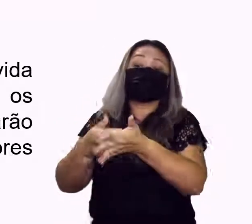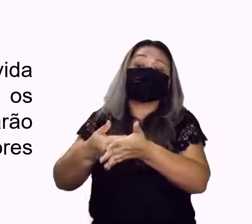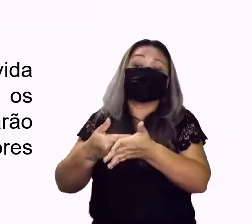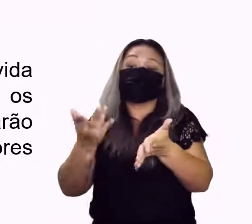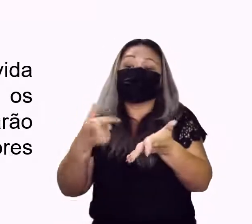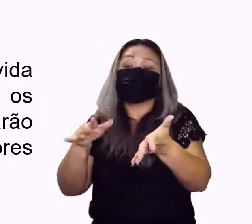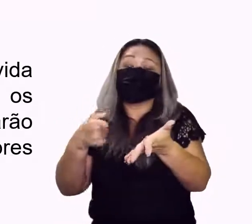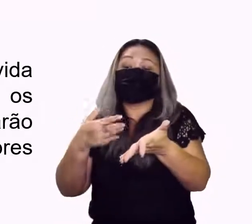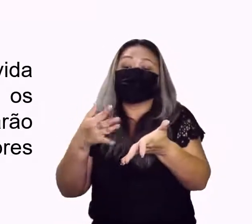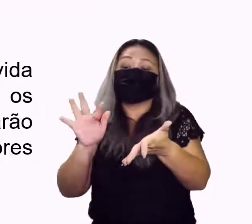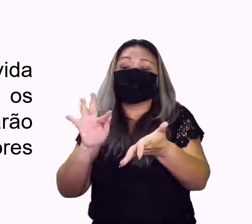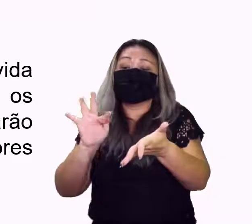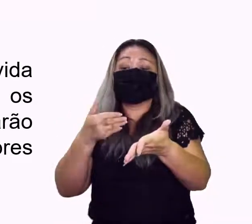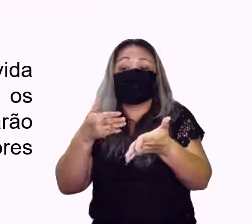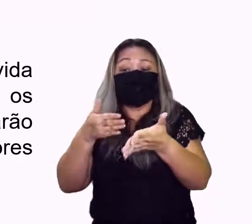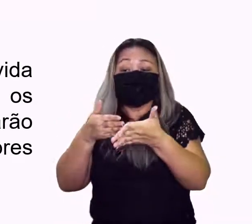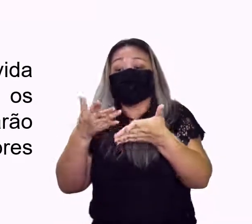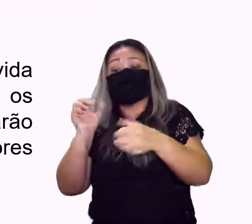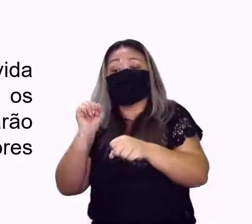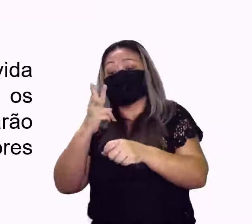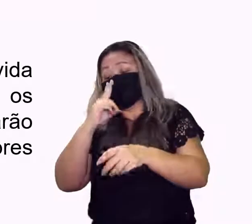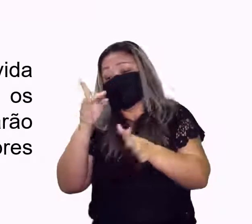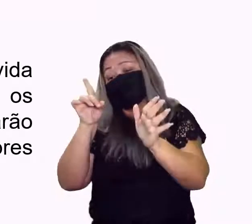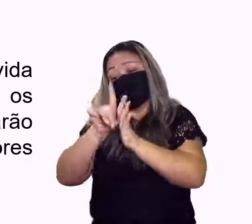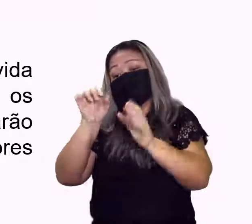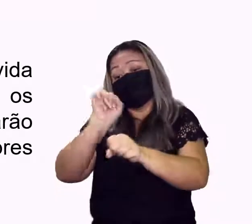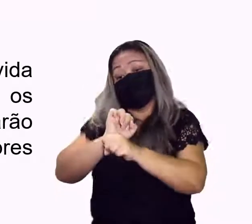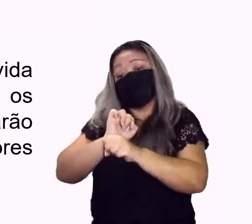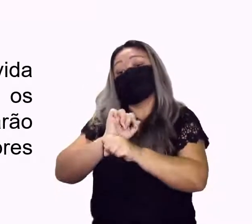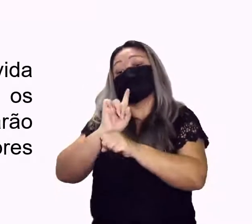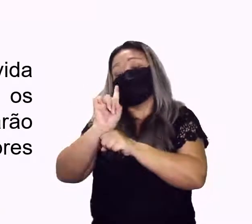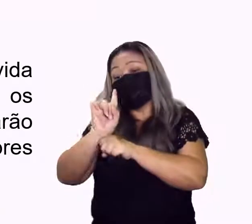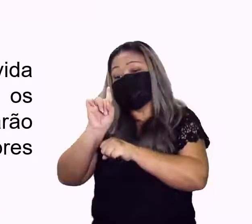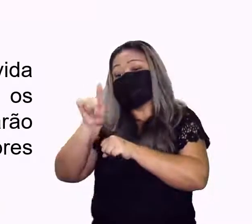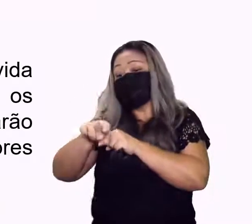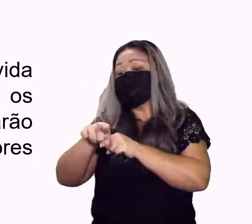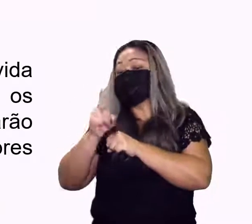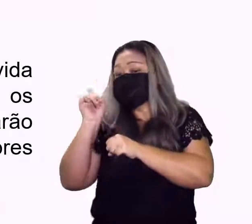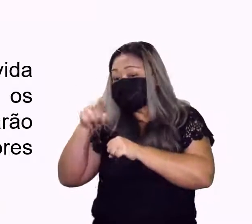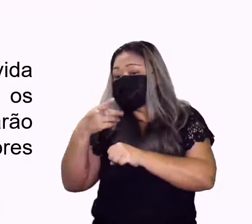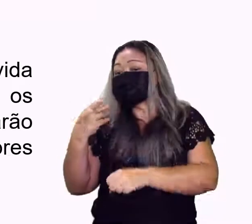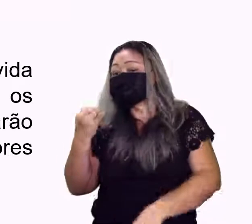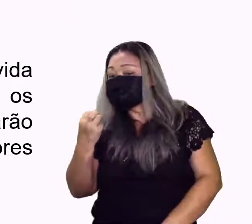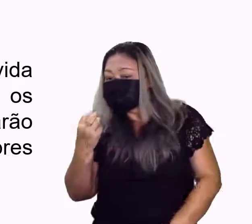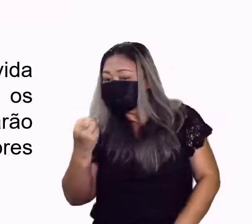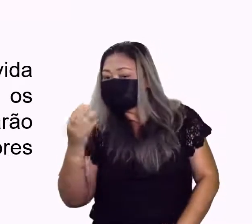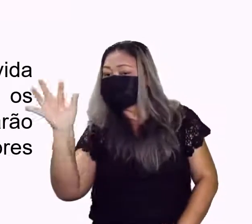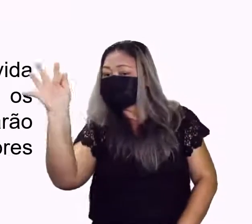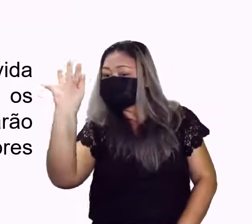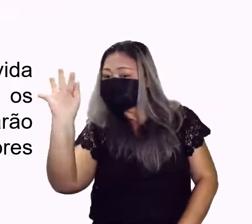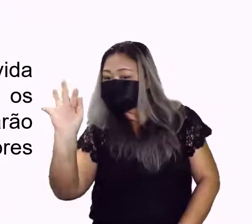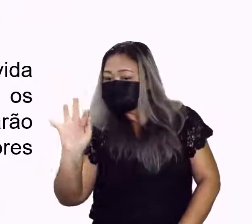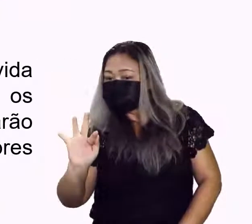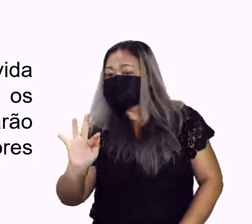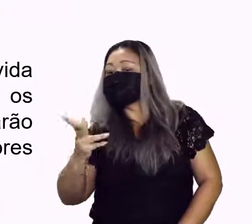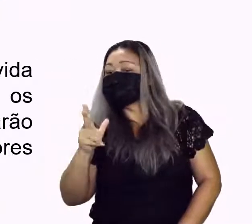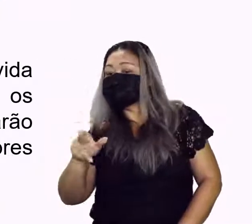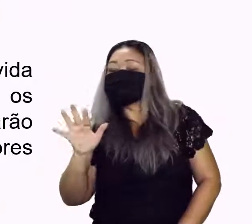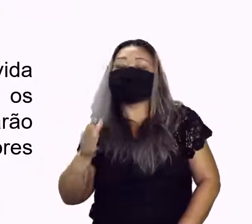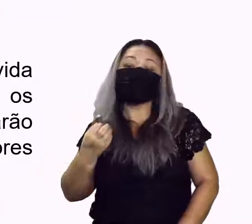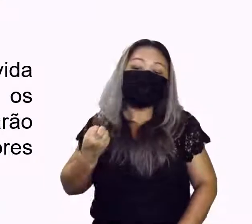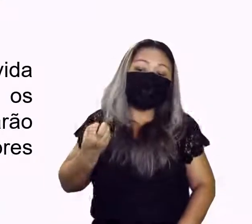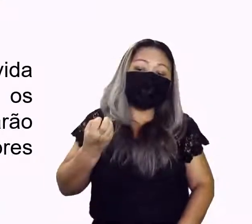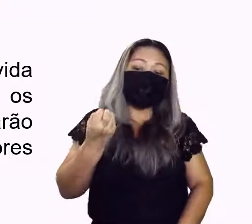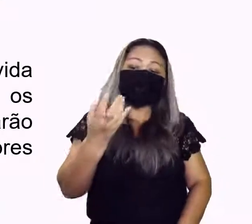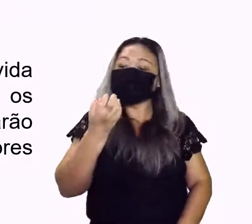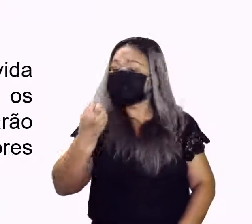não. Ela não é a estação de trem, não. Ela é a grande viagem de trem, tá? É a felicidade, ó. Você vai